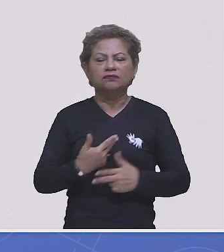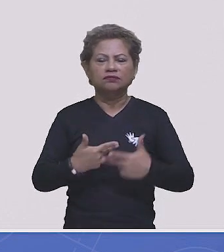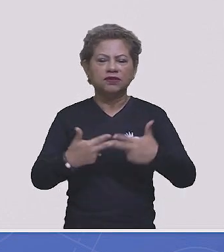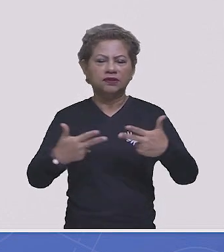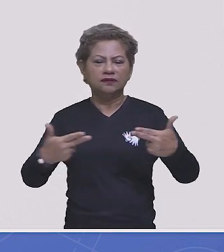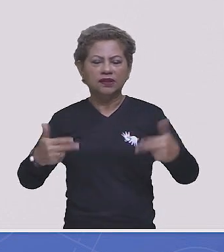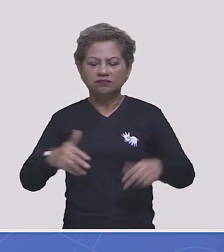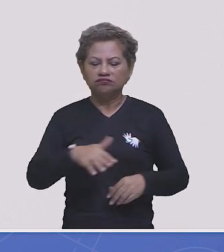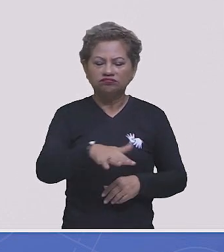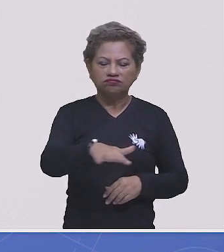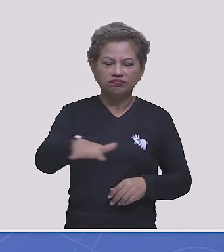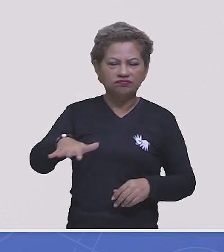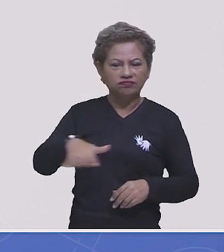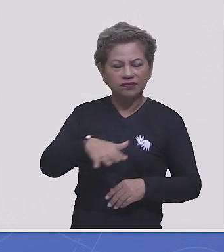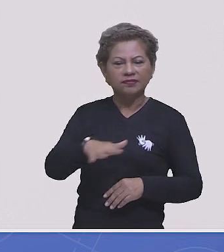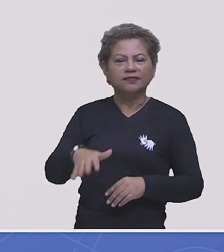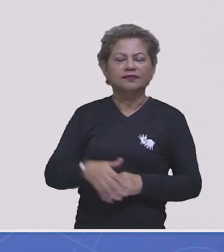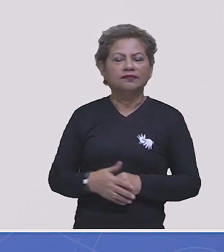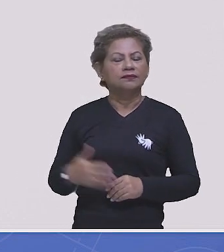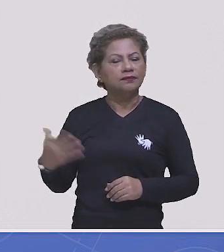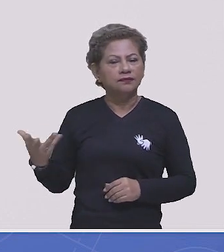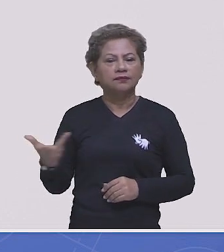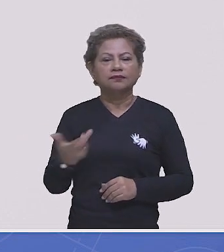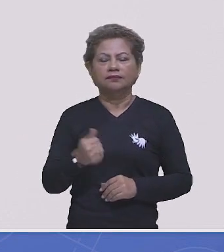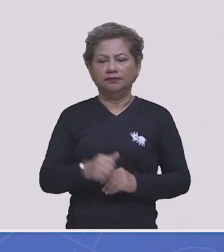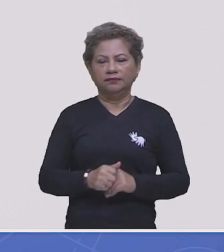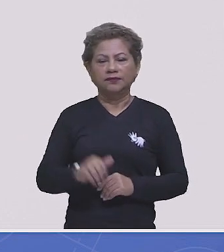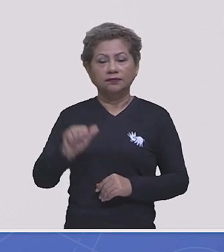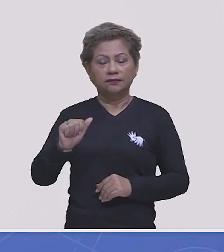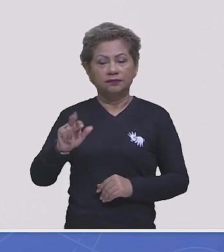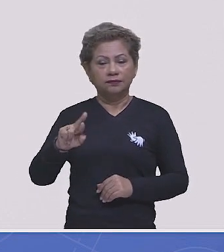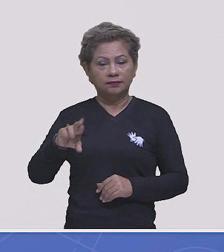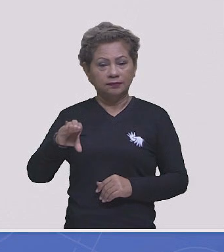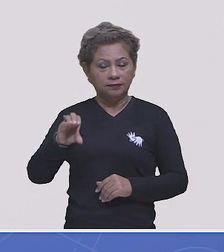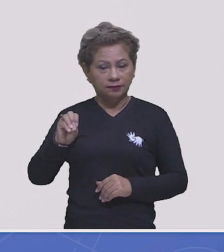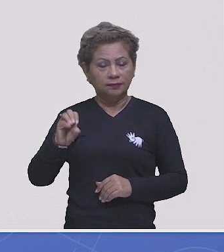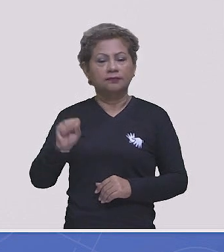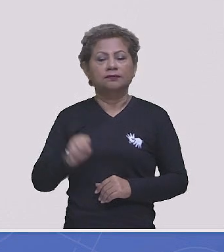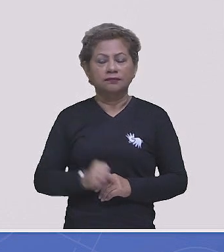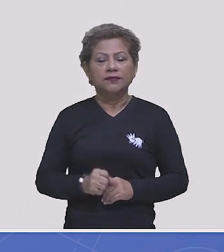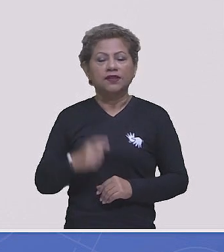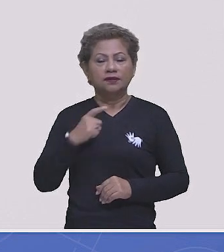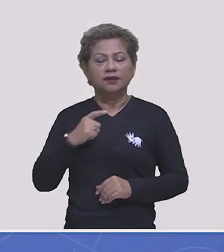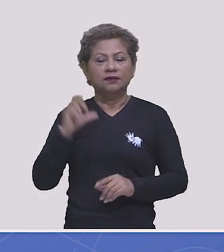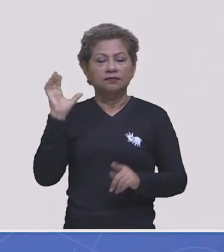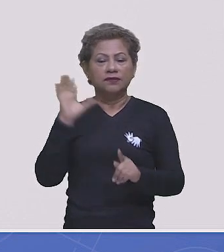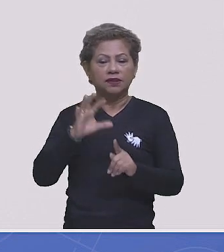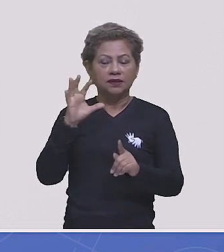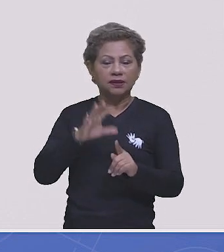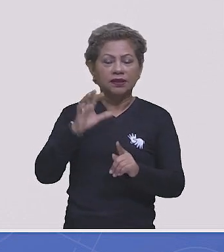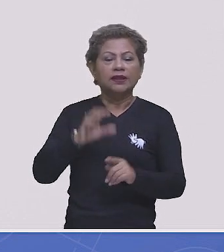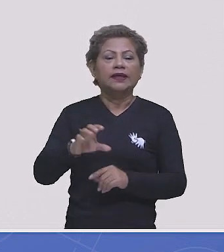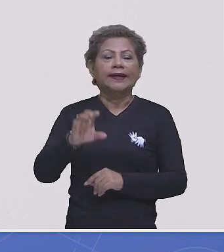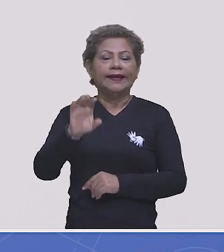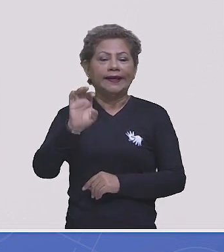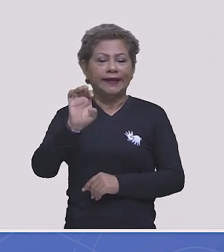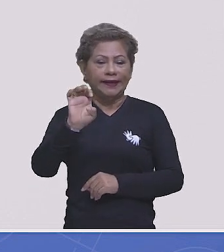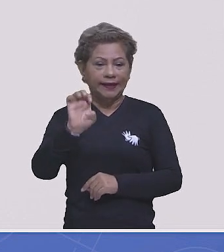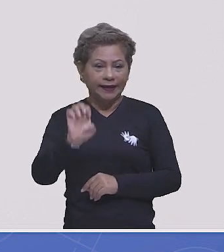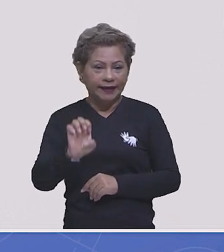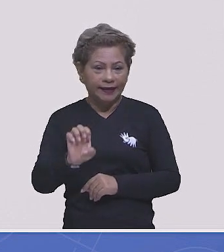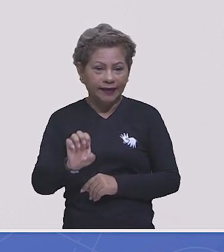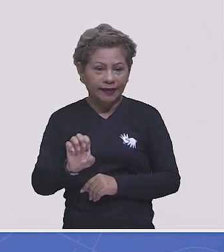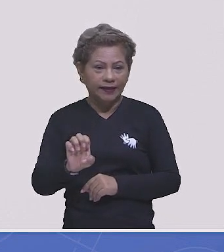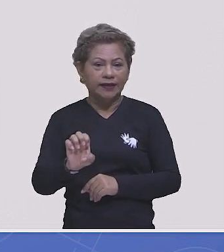espaços internos. Então, o arco e as abóbadas, elas foram de influência etrusca, tá? Elas foram